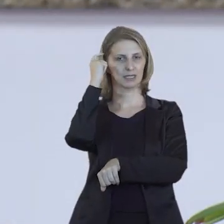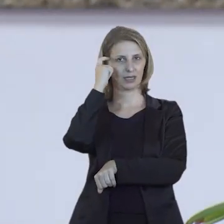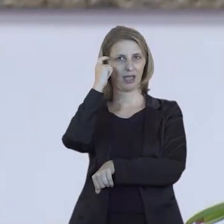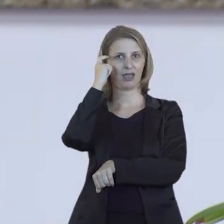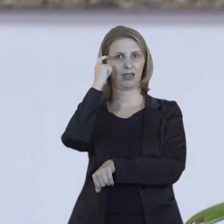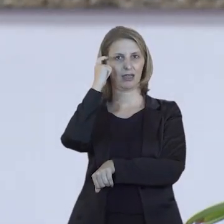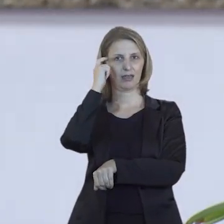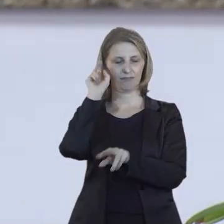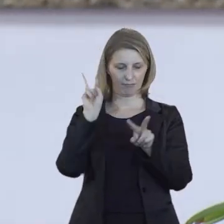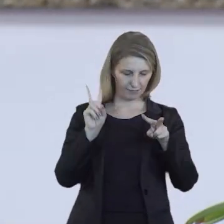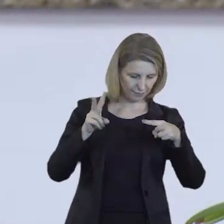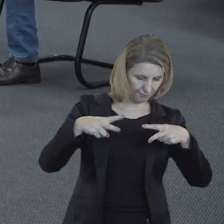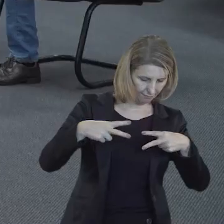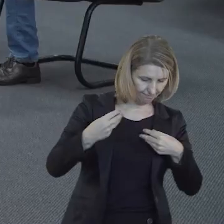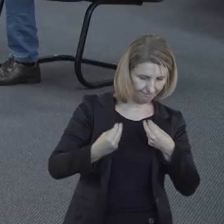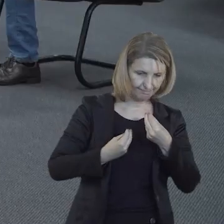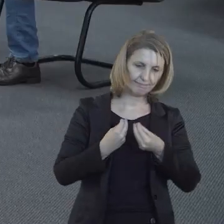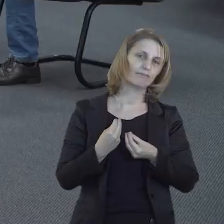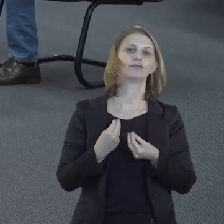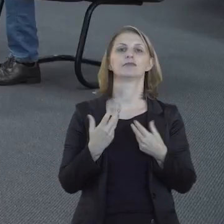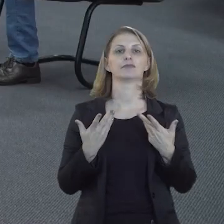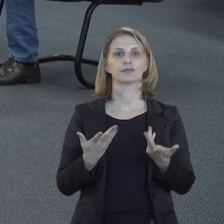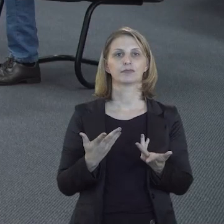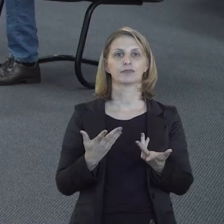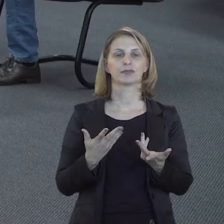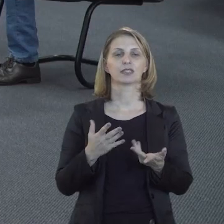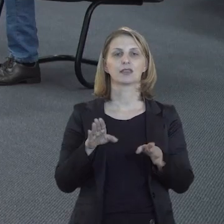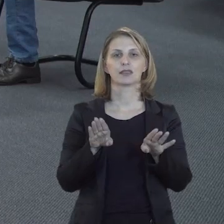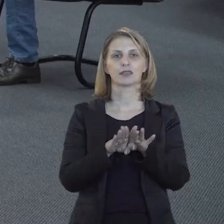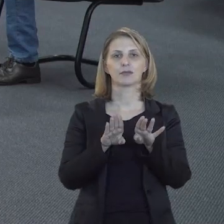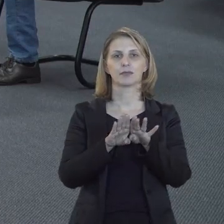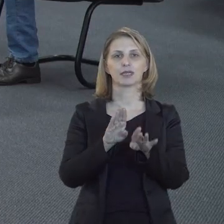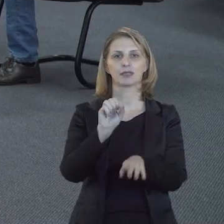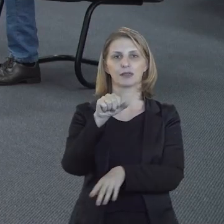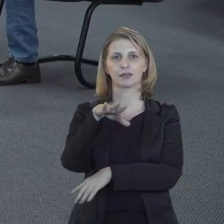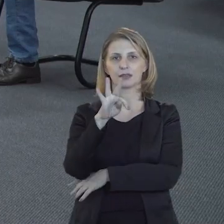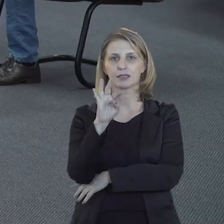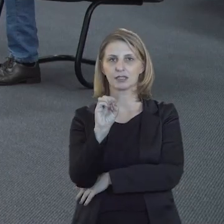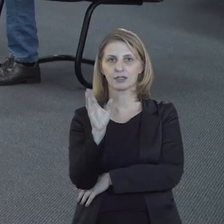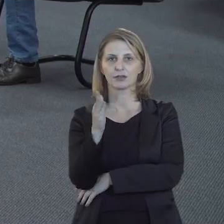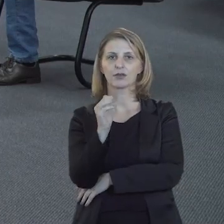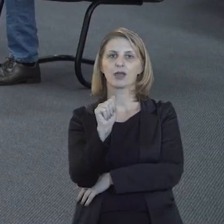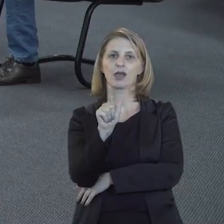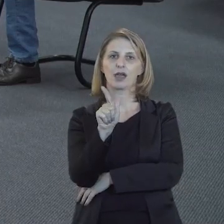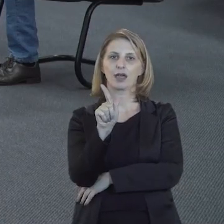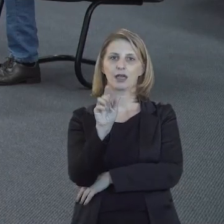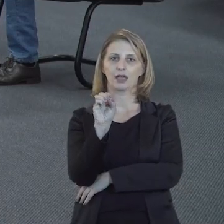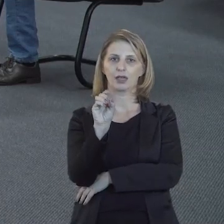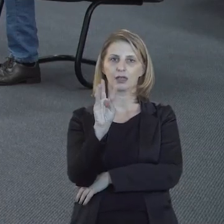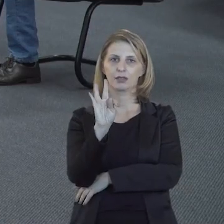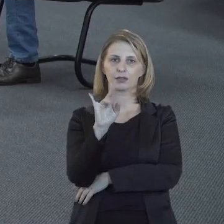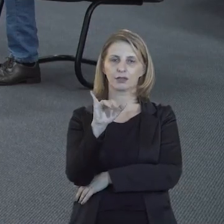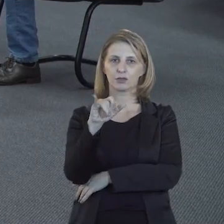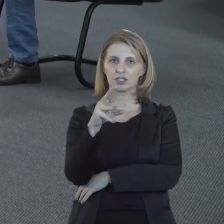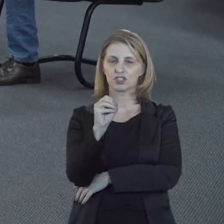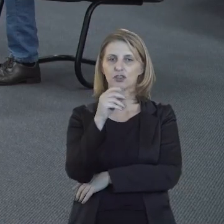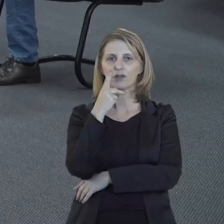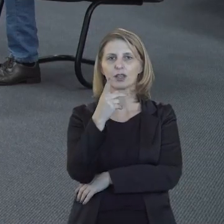né, para pensar, para refletir sobre o próprio comportamento. É uma coisa que Santo Agostinho traz, que eu gosto muito,